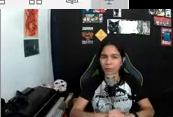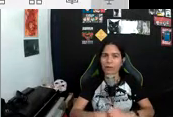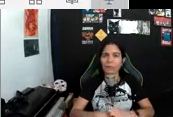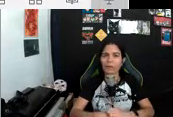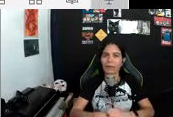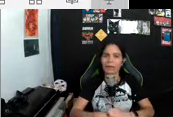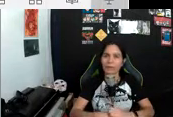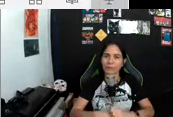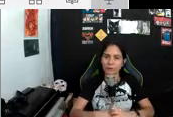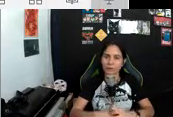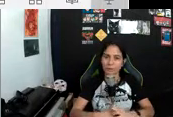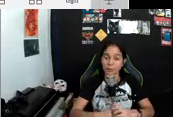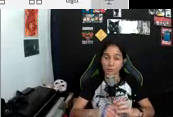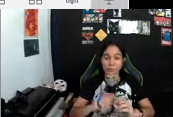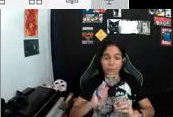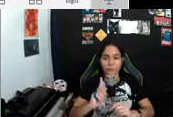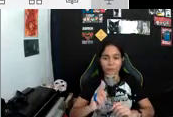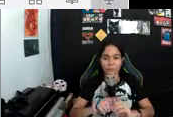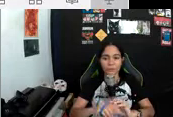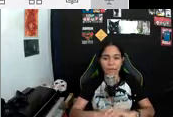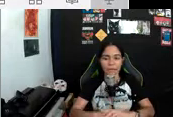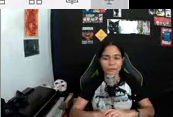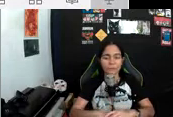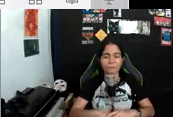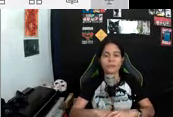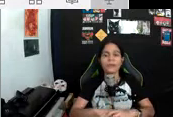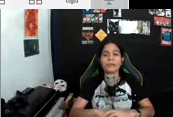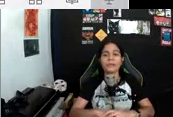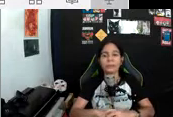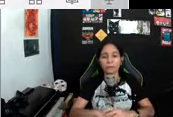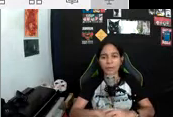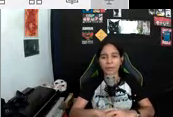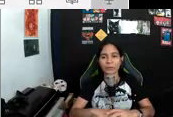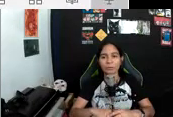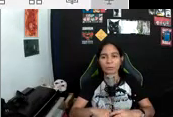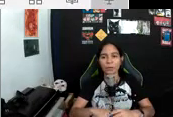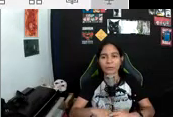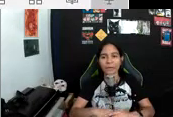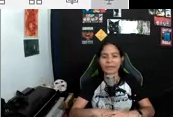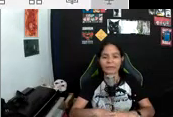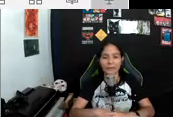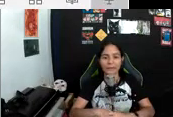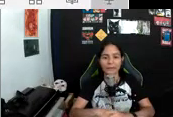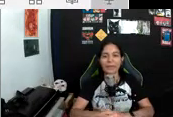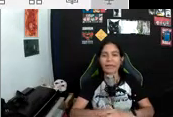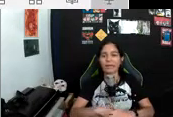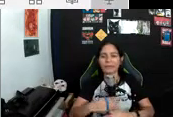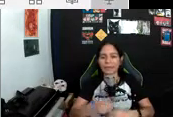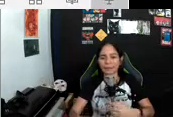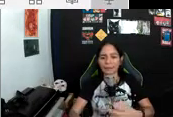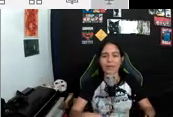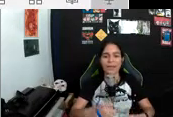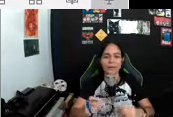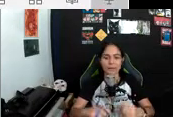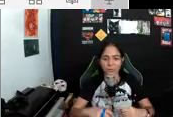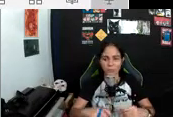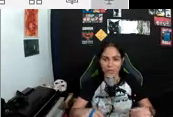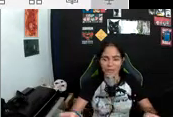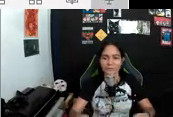aproveitam por trabalhar em ambientes de saúde. Eu estou falando de profissionais, viu? Se aproveitam por ter acesso, né, à sala